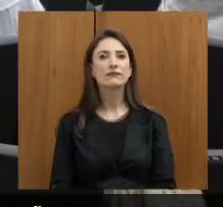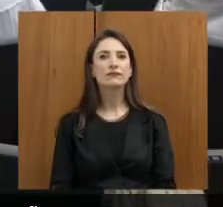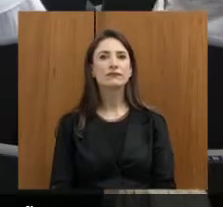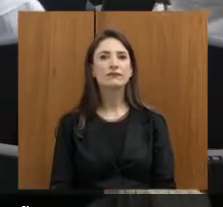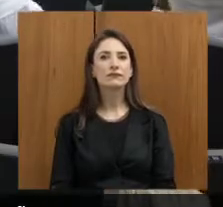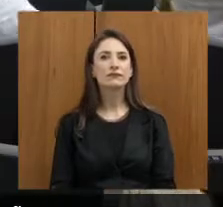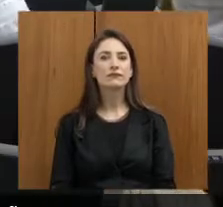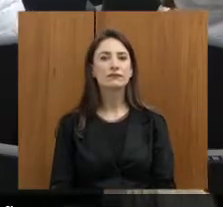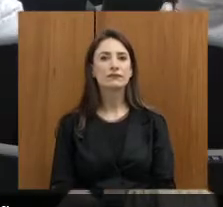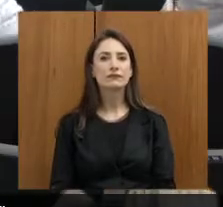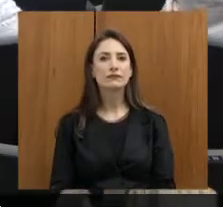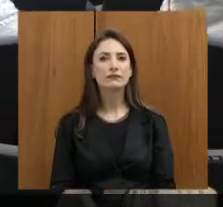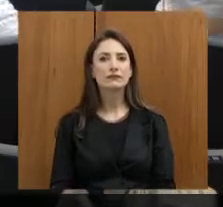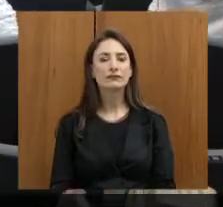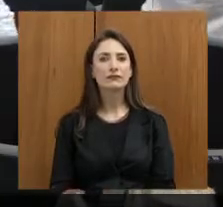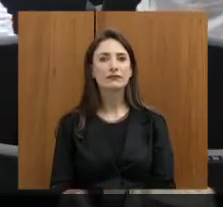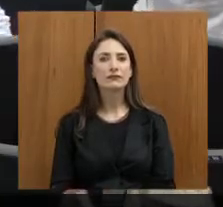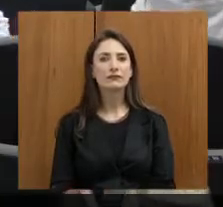se